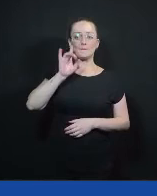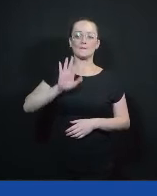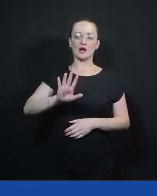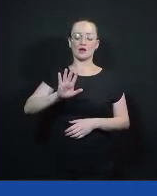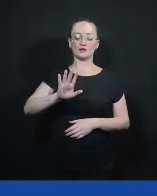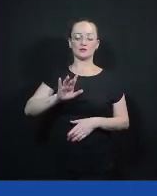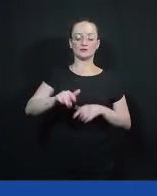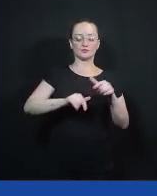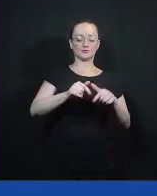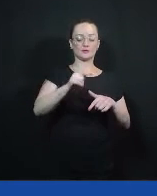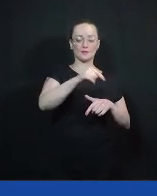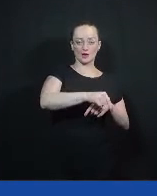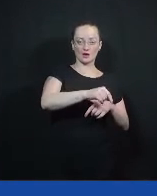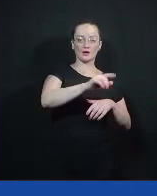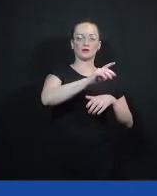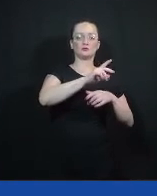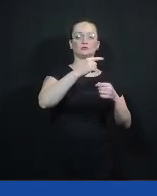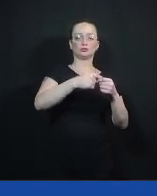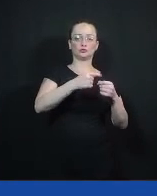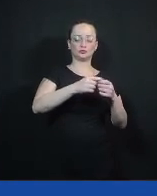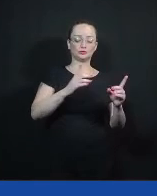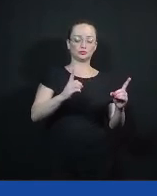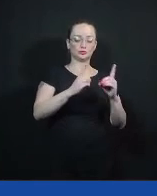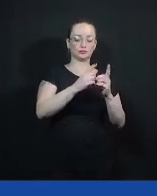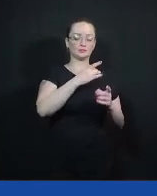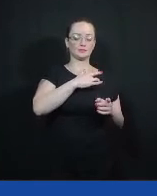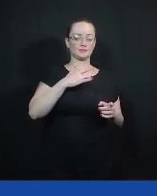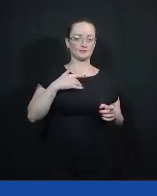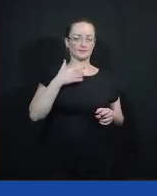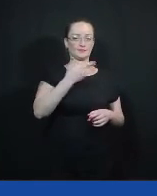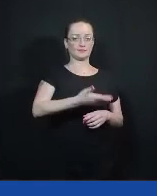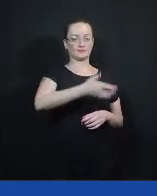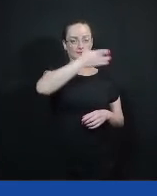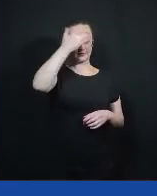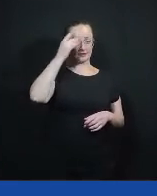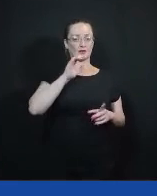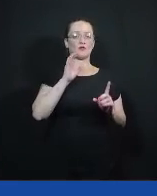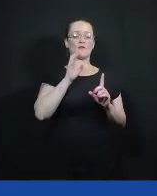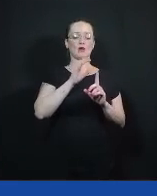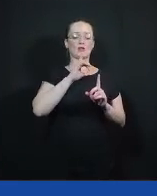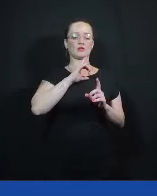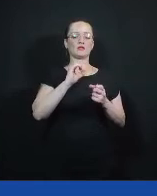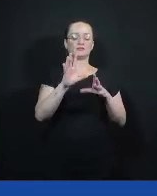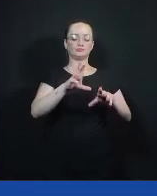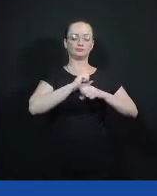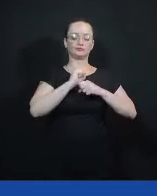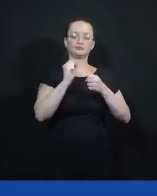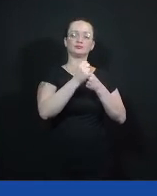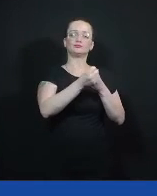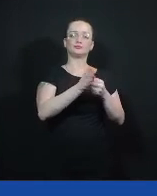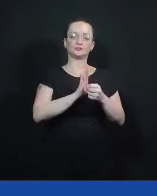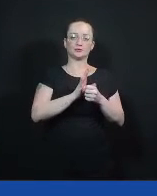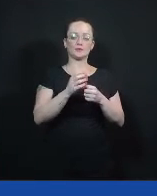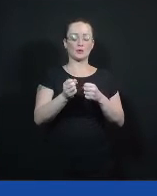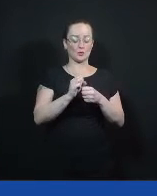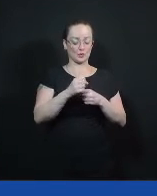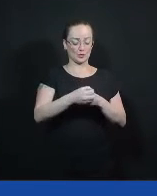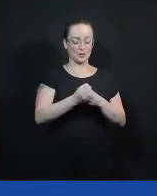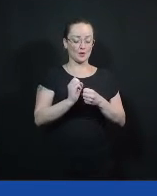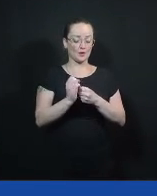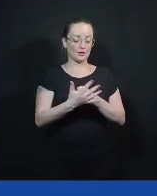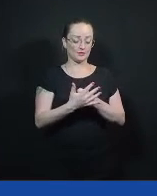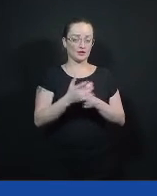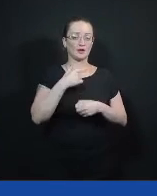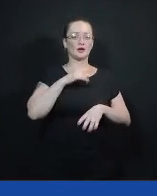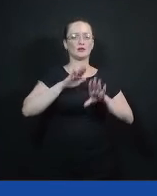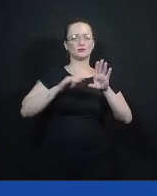na ponta, a atuação no atendimento à saúde das pessoas que foram infectadas, muitas das medidas de